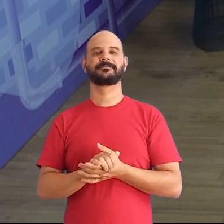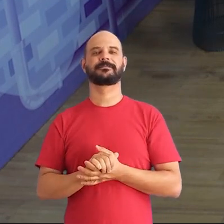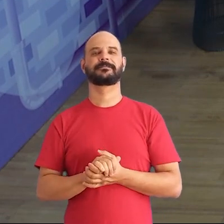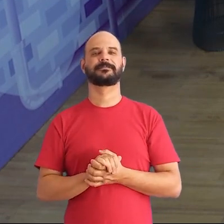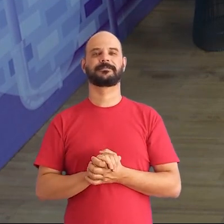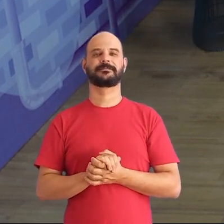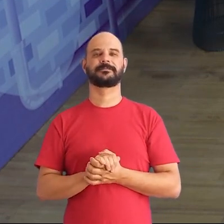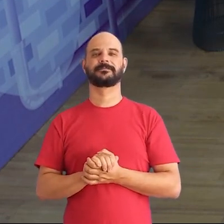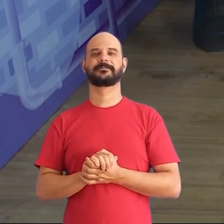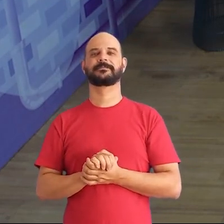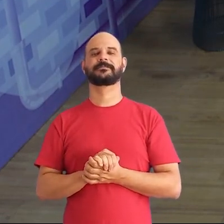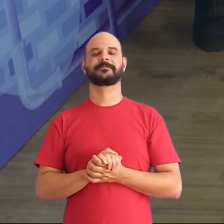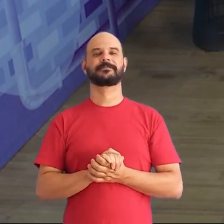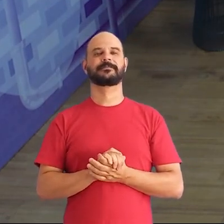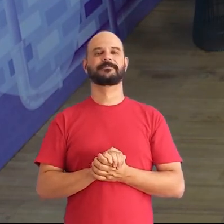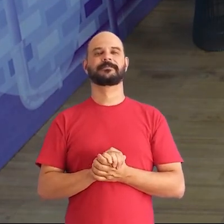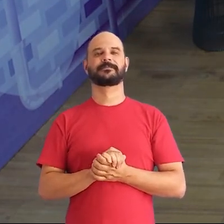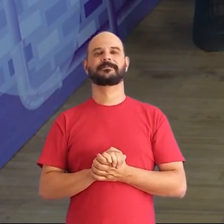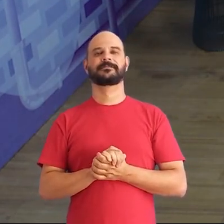lá!